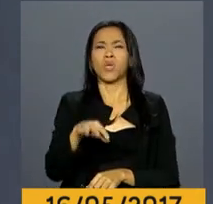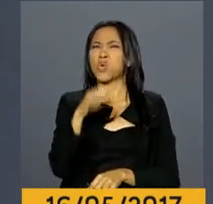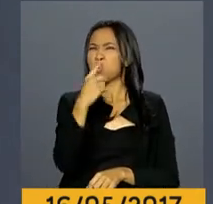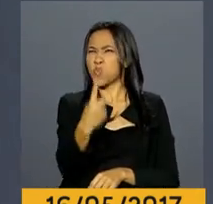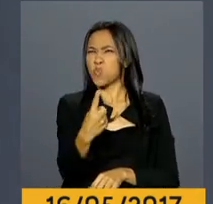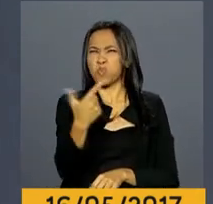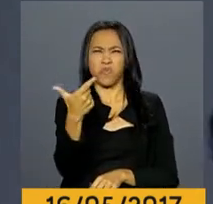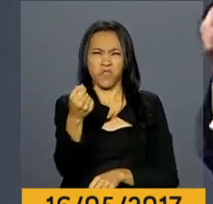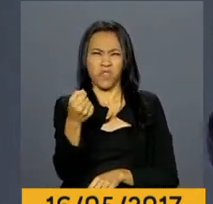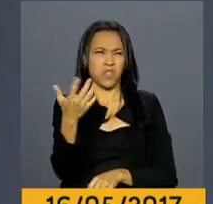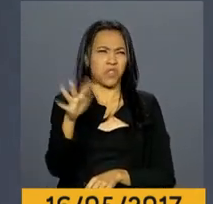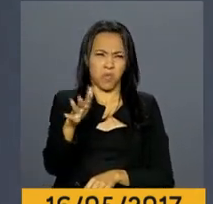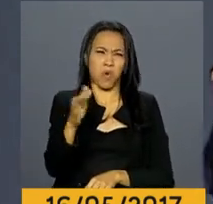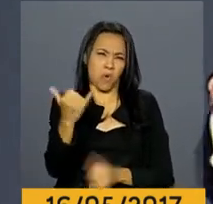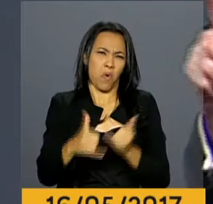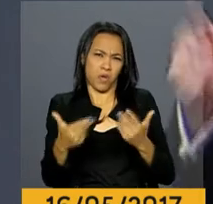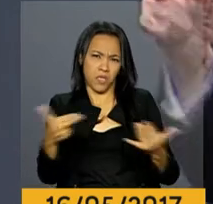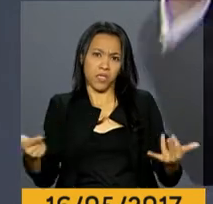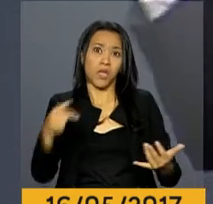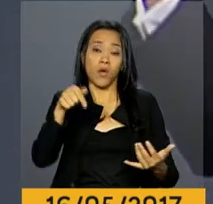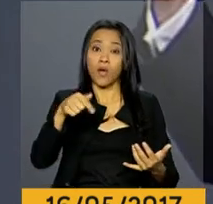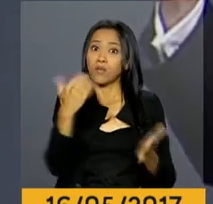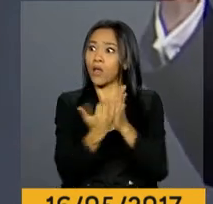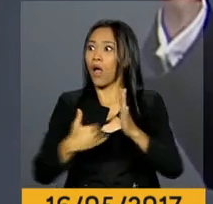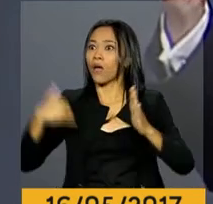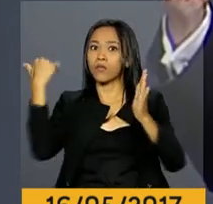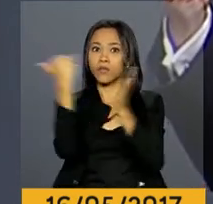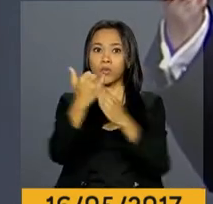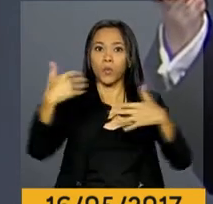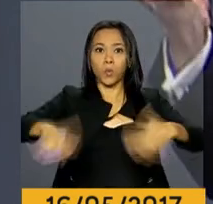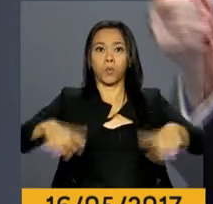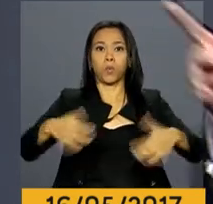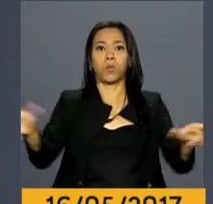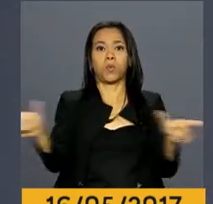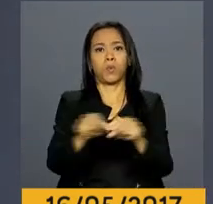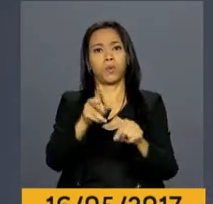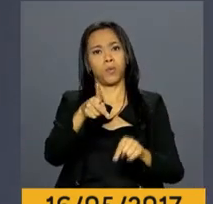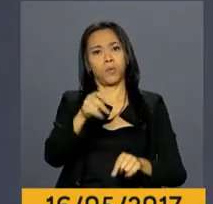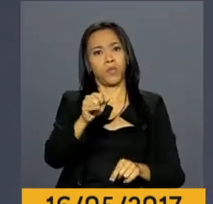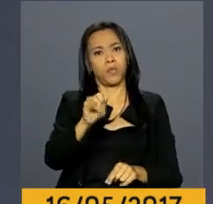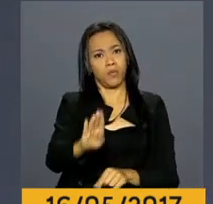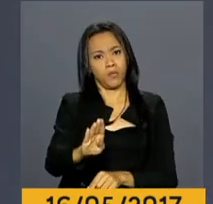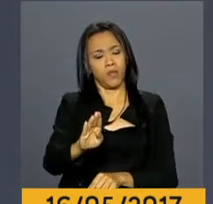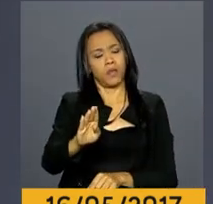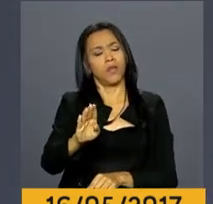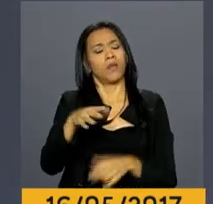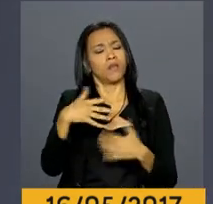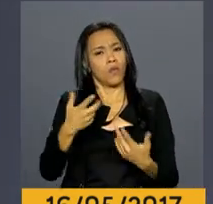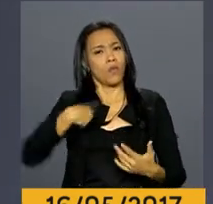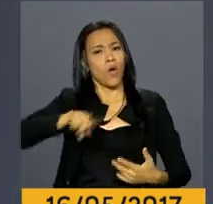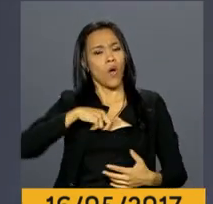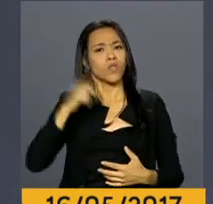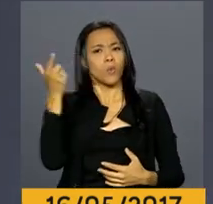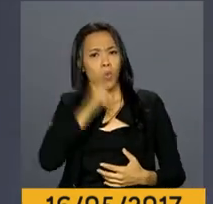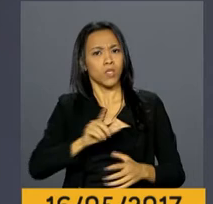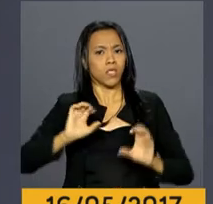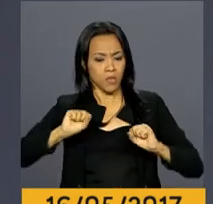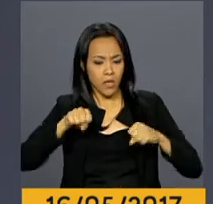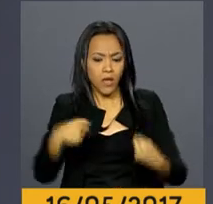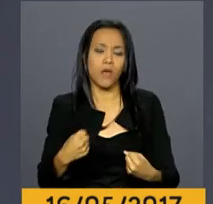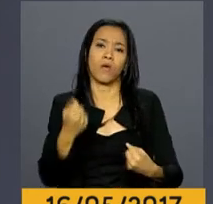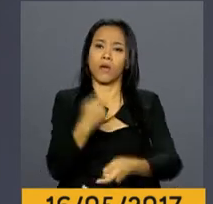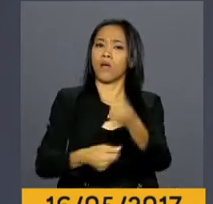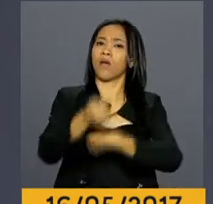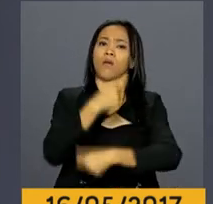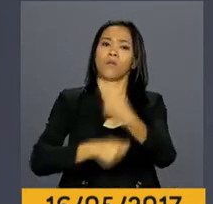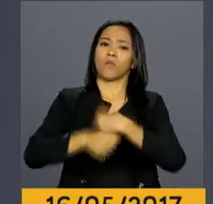1,20 e poucos, 1,20 qualquer coisa, nesse trimestre, que é o maior PIB nos últimos anos, não é? Nós estamos recuperando a economia brasileira. Mas